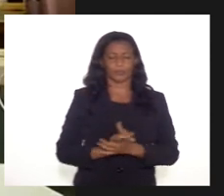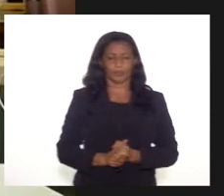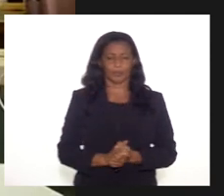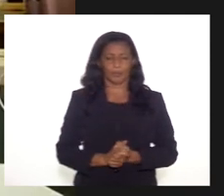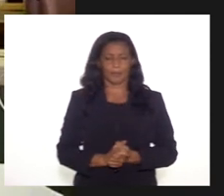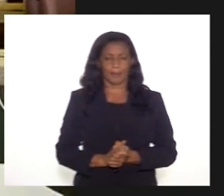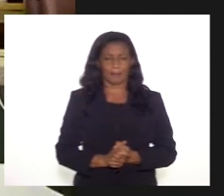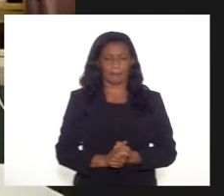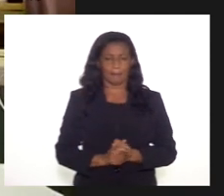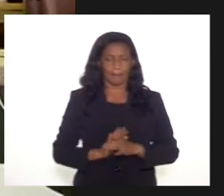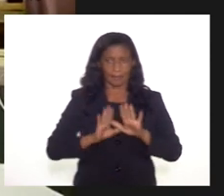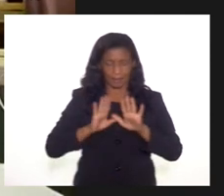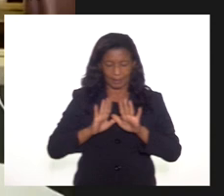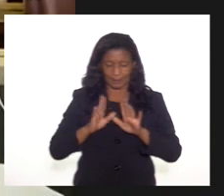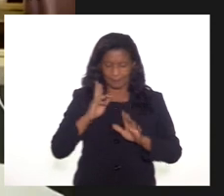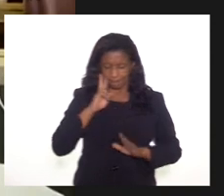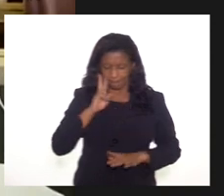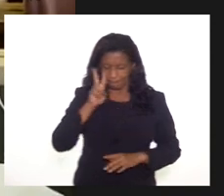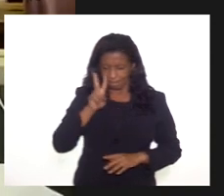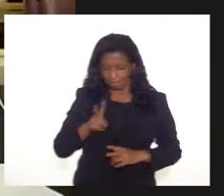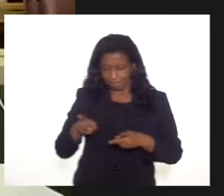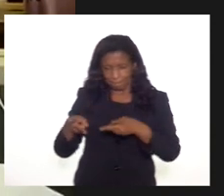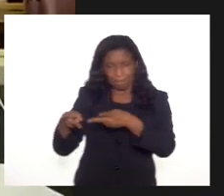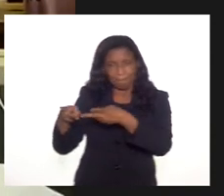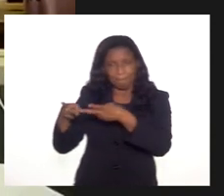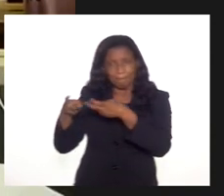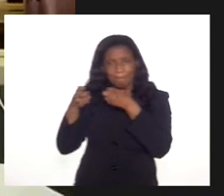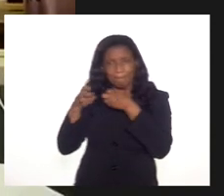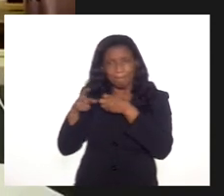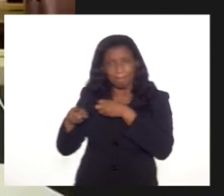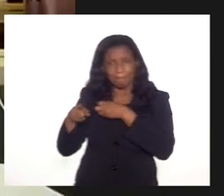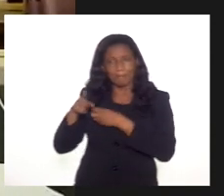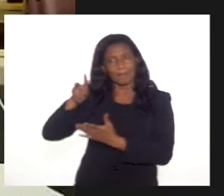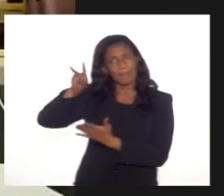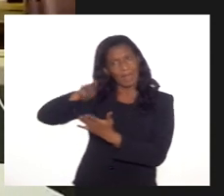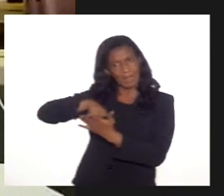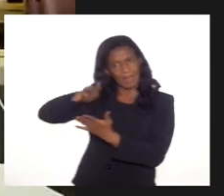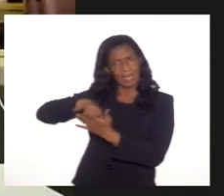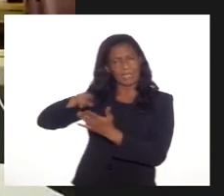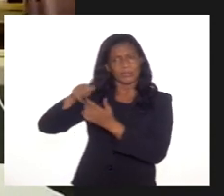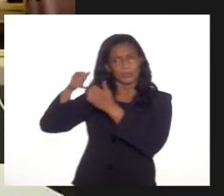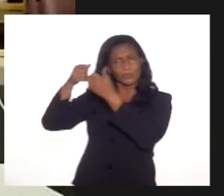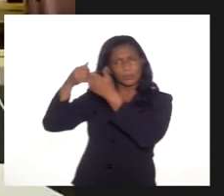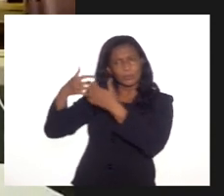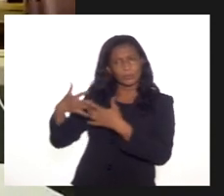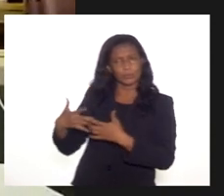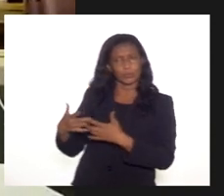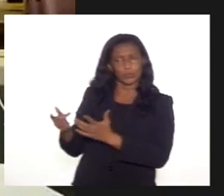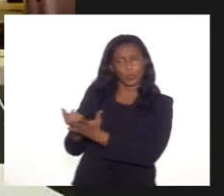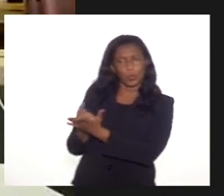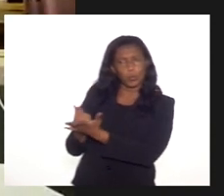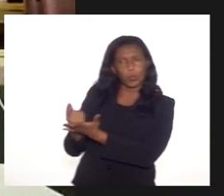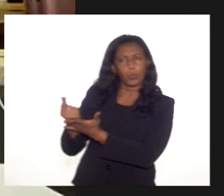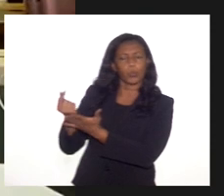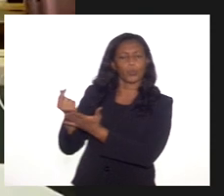dando um primeiro olhar, percebemos que a lei de diretriz orçamentária